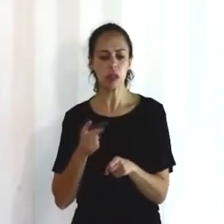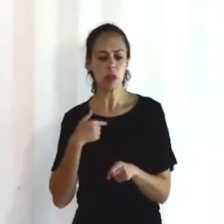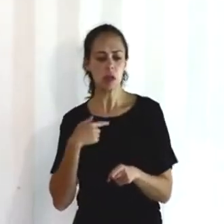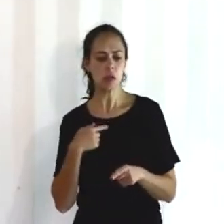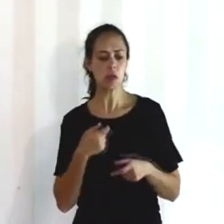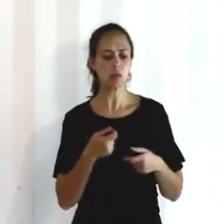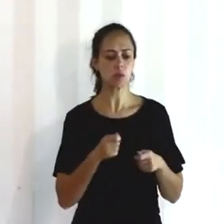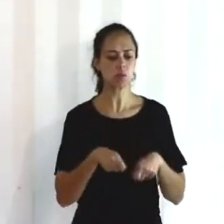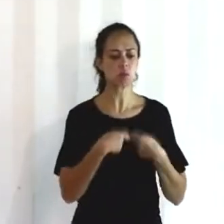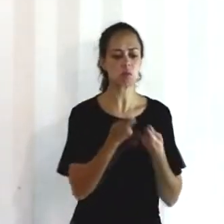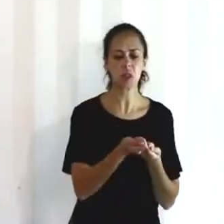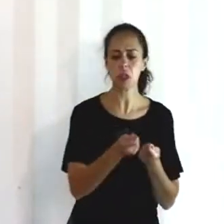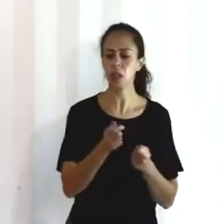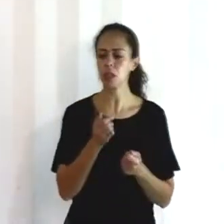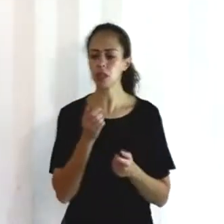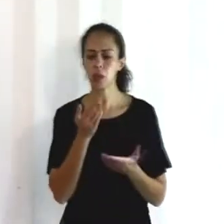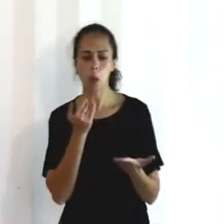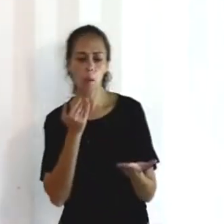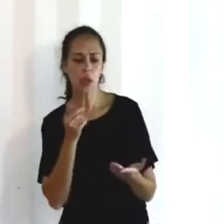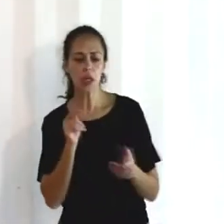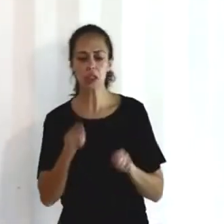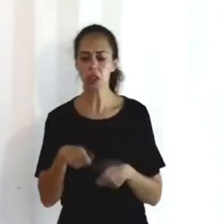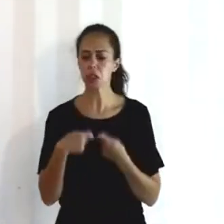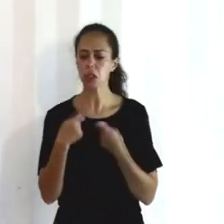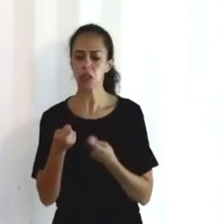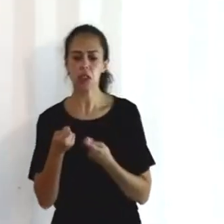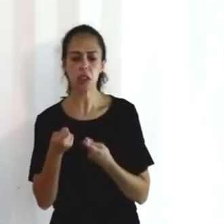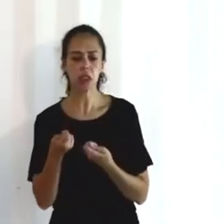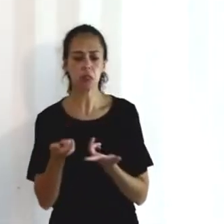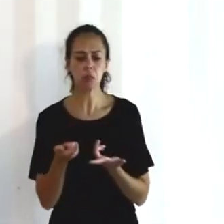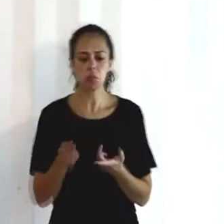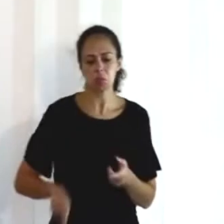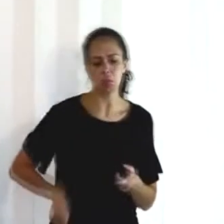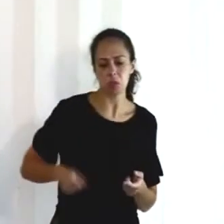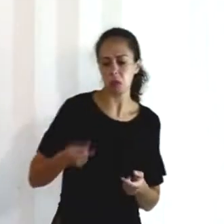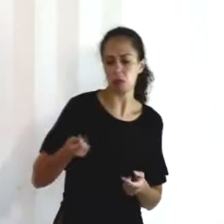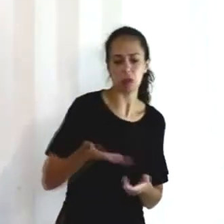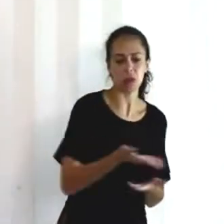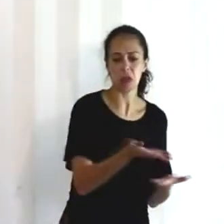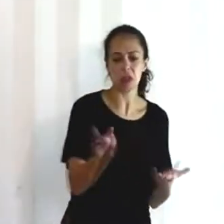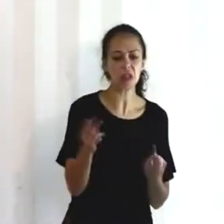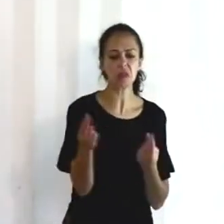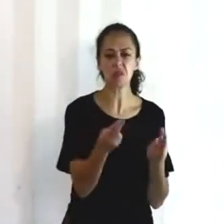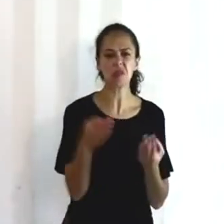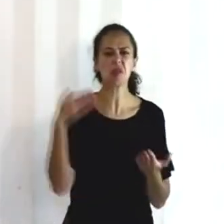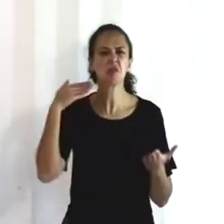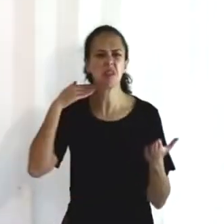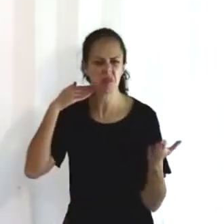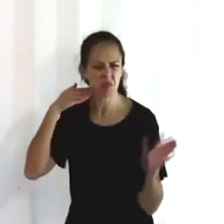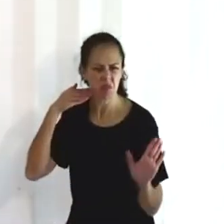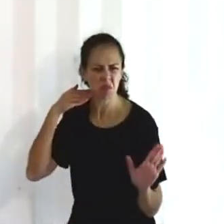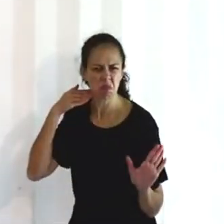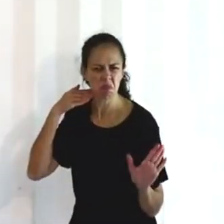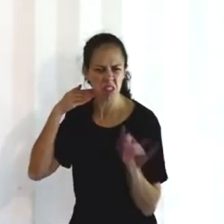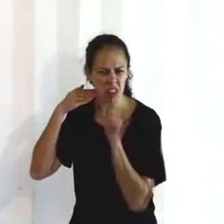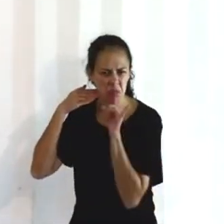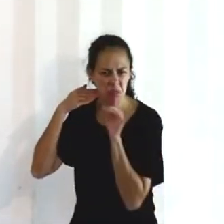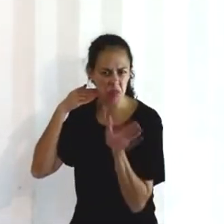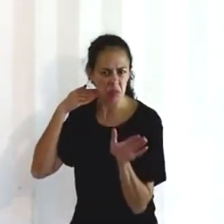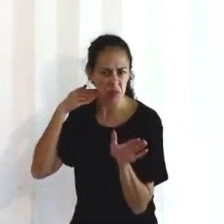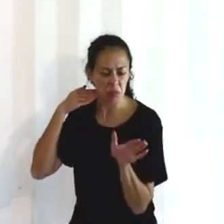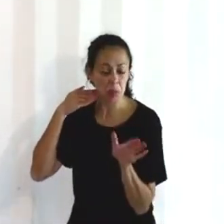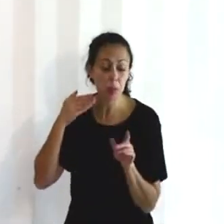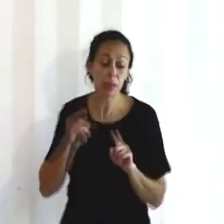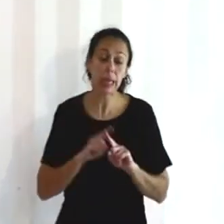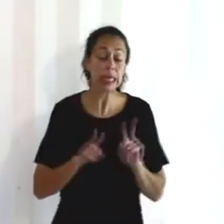usado dos alimentos do rei. Sobreviveram, mas como não tem almoço grátis,